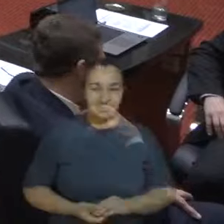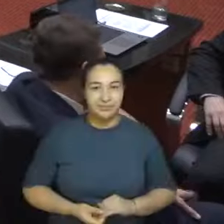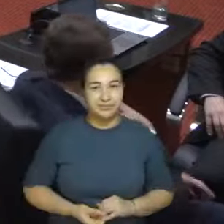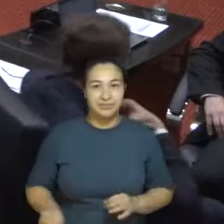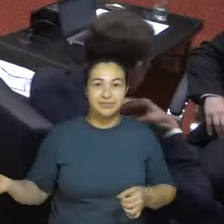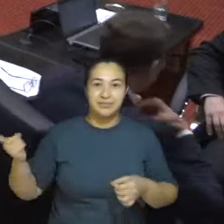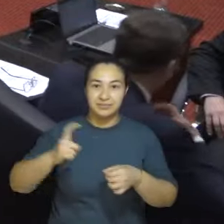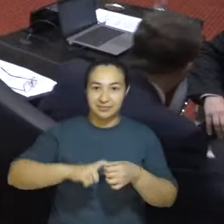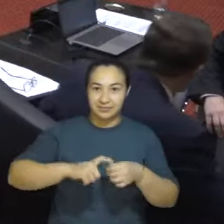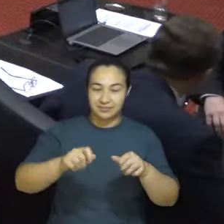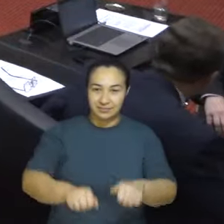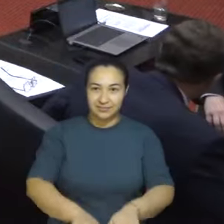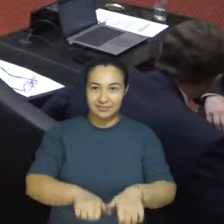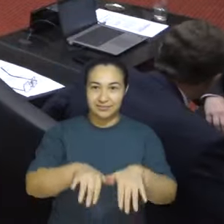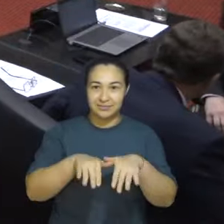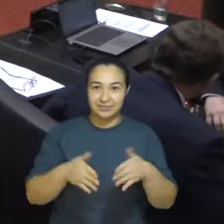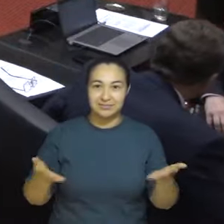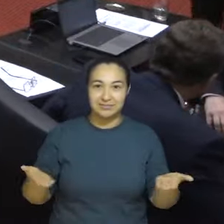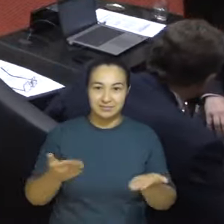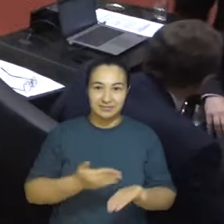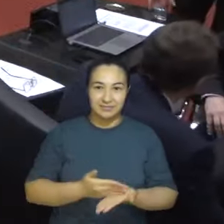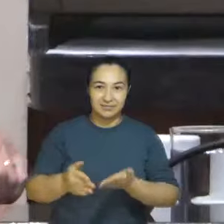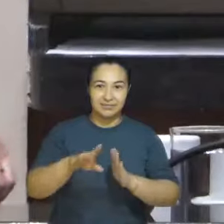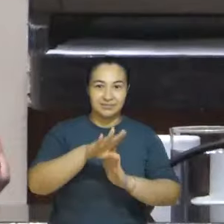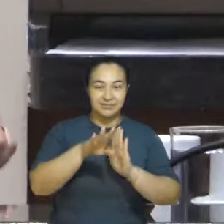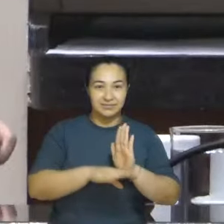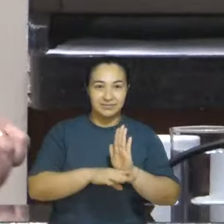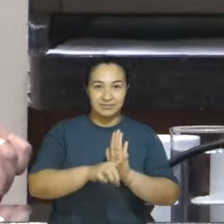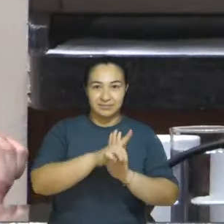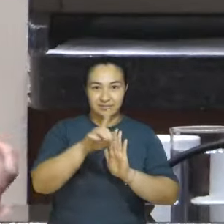Reaberta a sessão, passamos à ordem do dia.